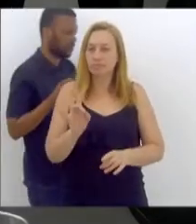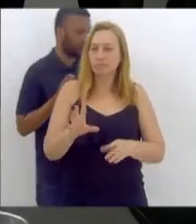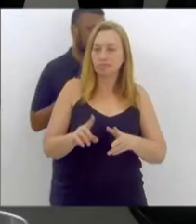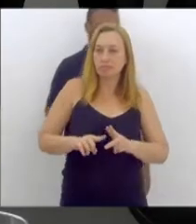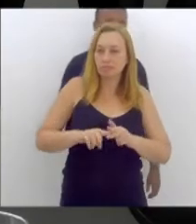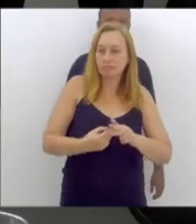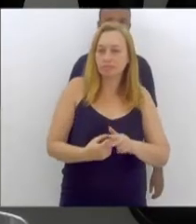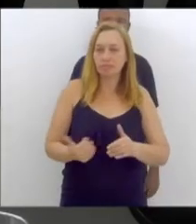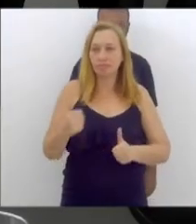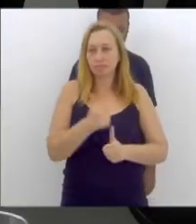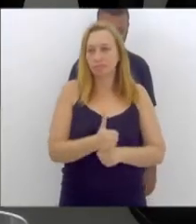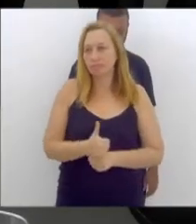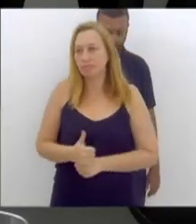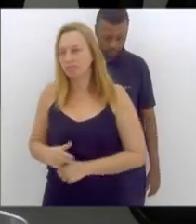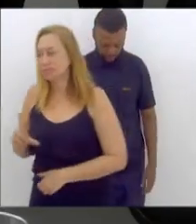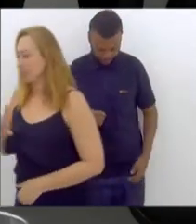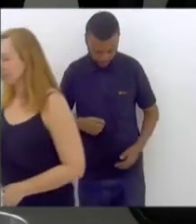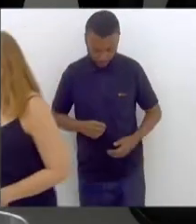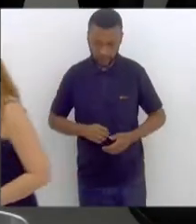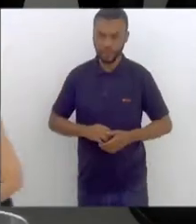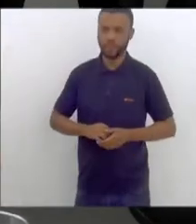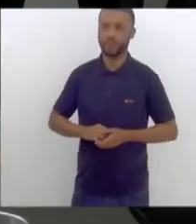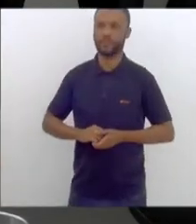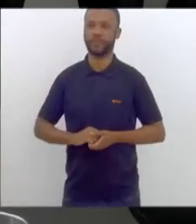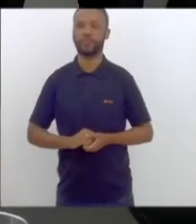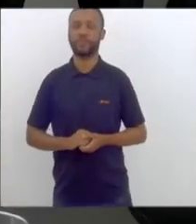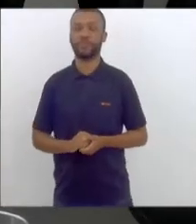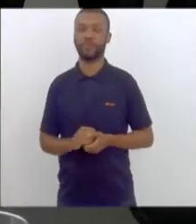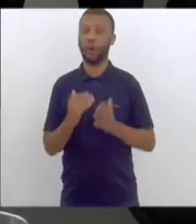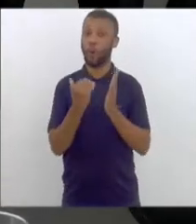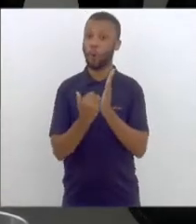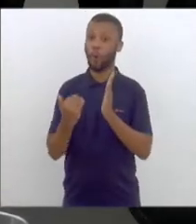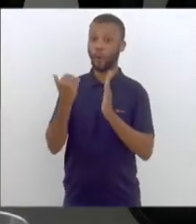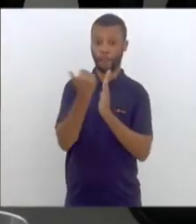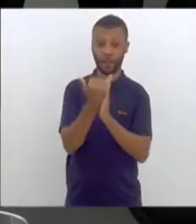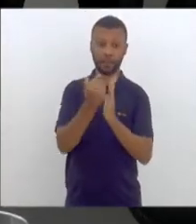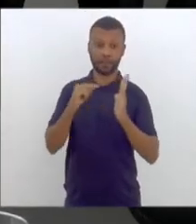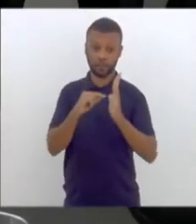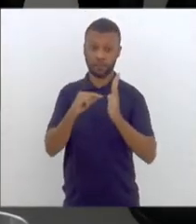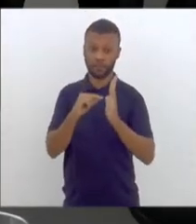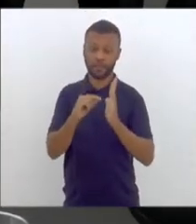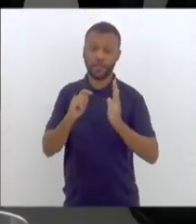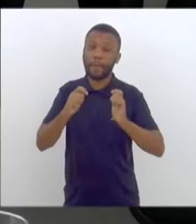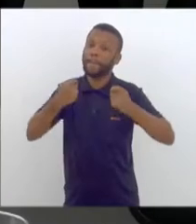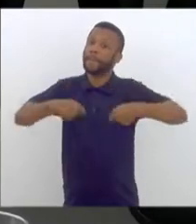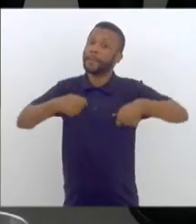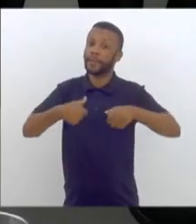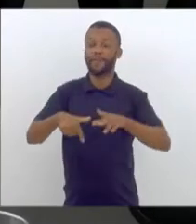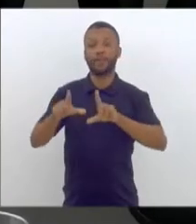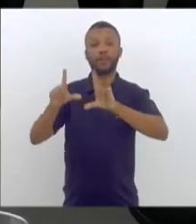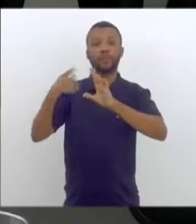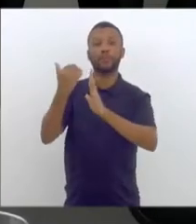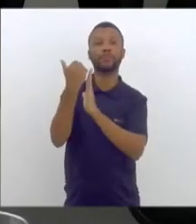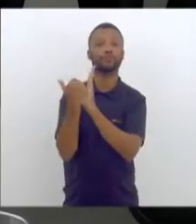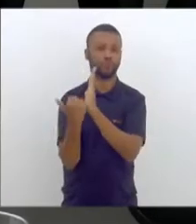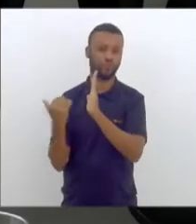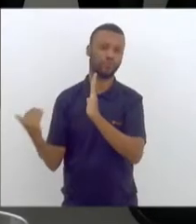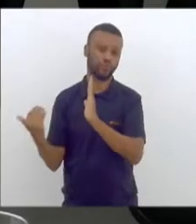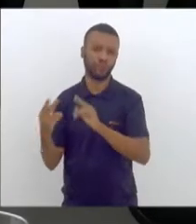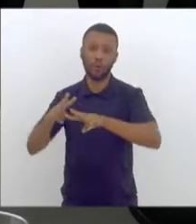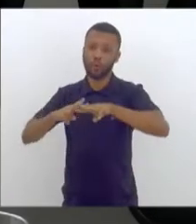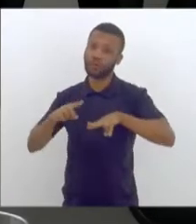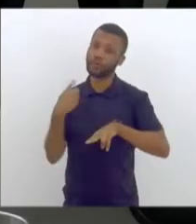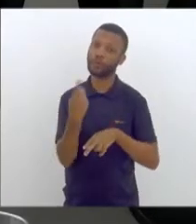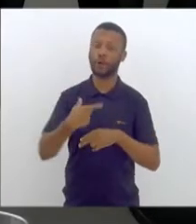ajuste pela pela redução mas por um aumento também por essa dívida ter sido diminuído no caso né então por isso que a gente precisa